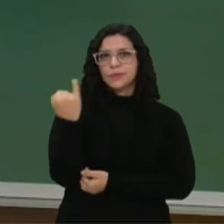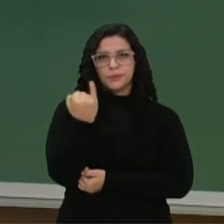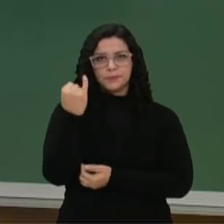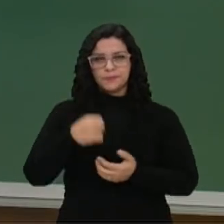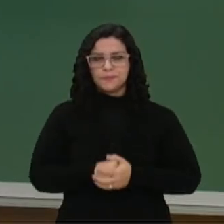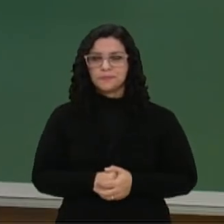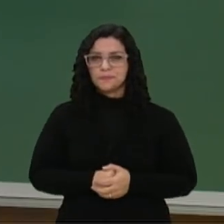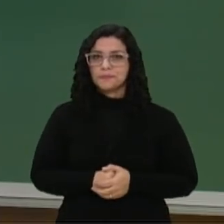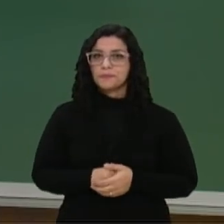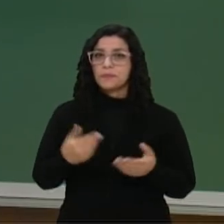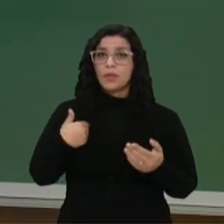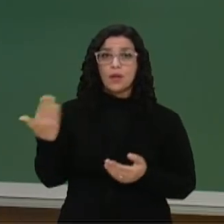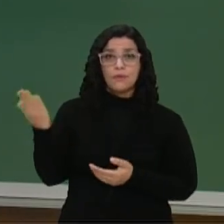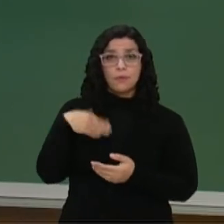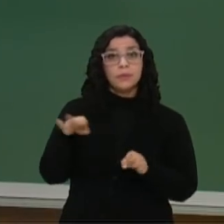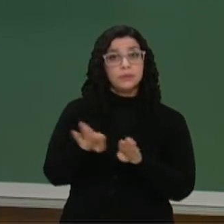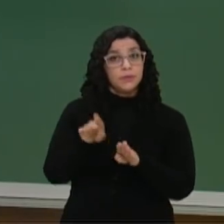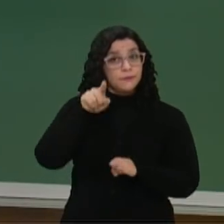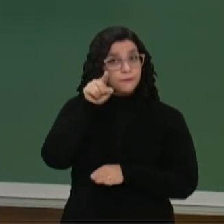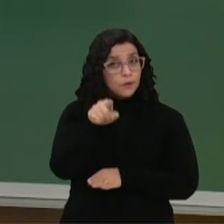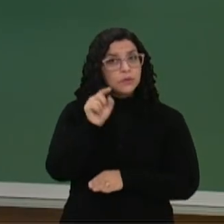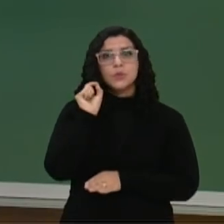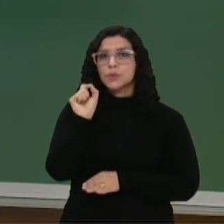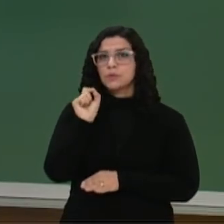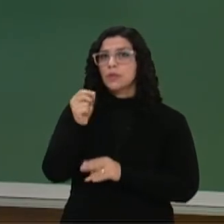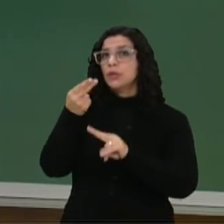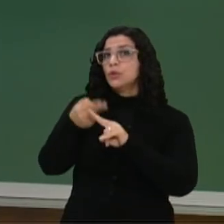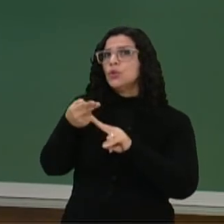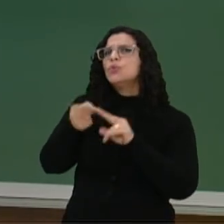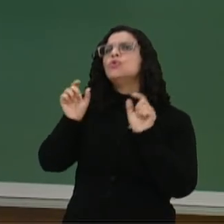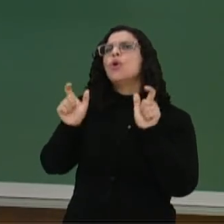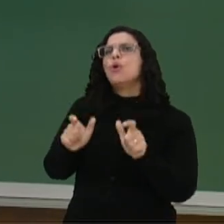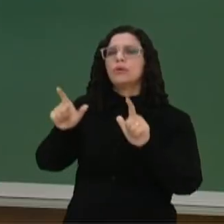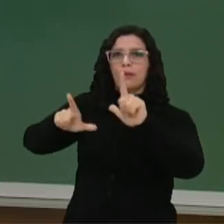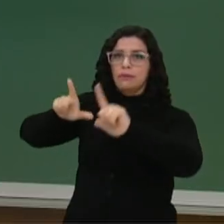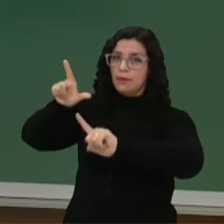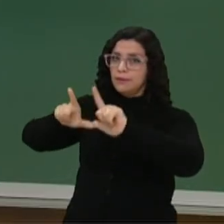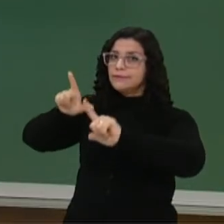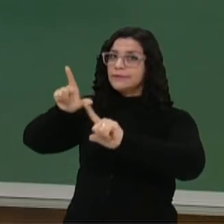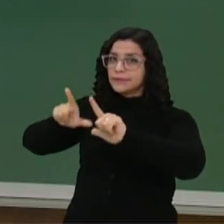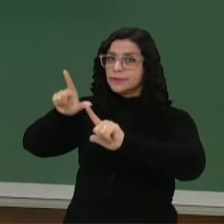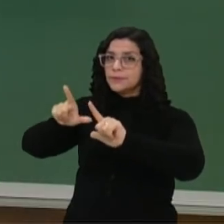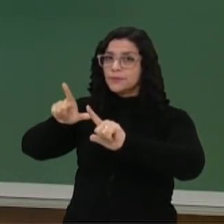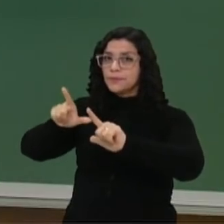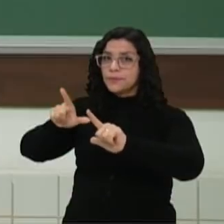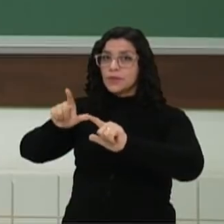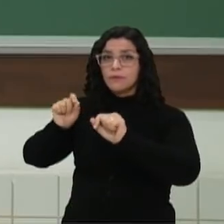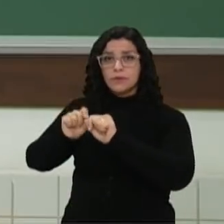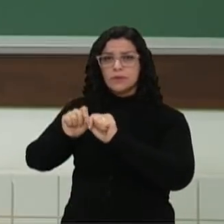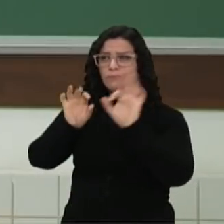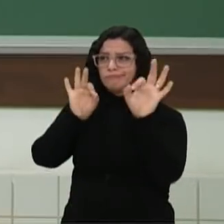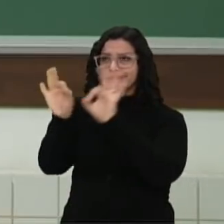importante. Vamos lá, e você que utiliza a televisão,